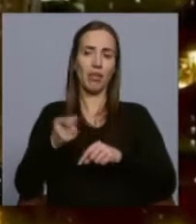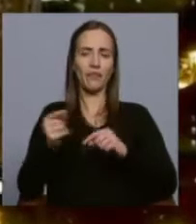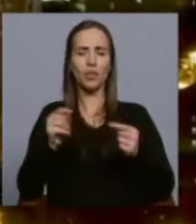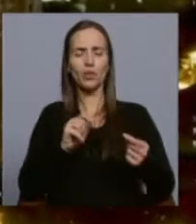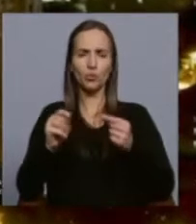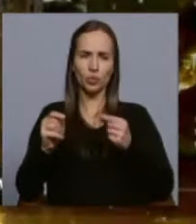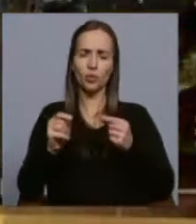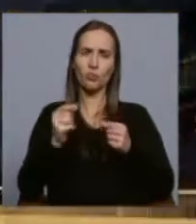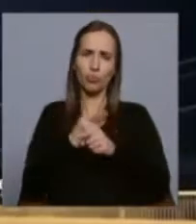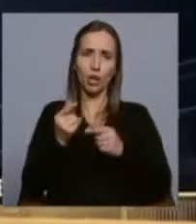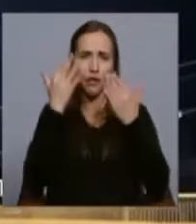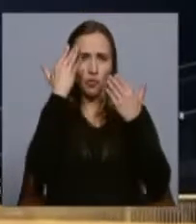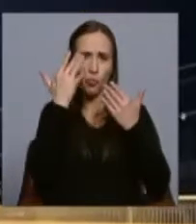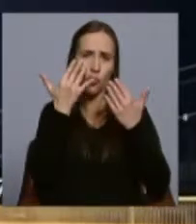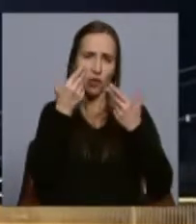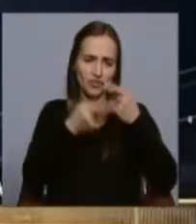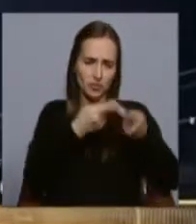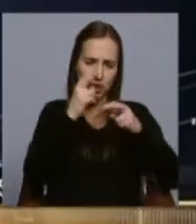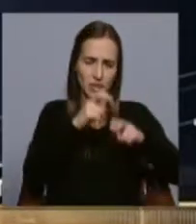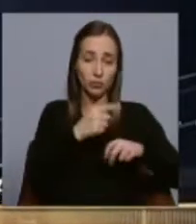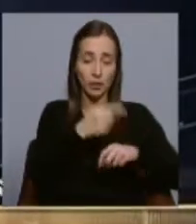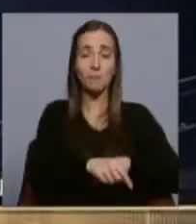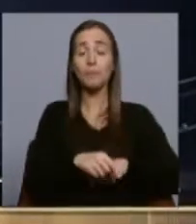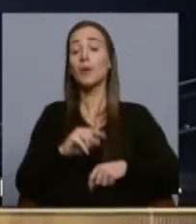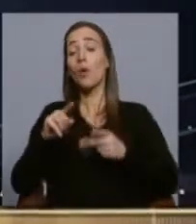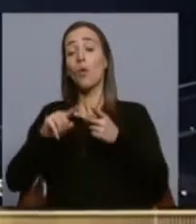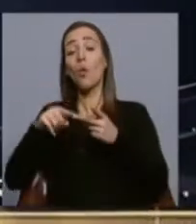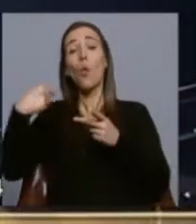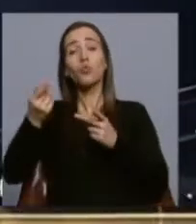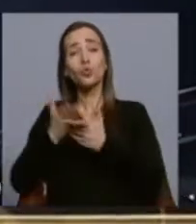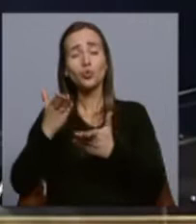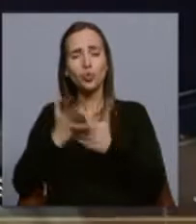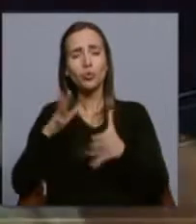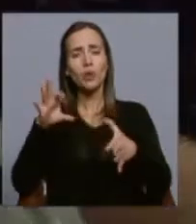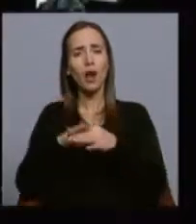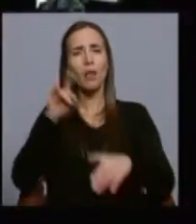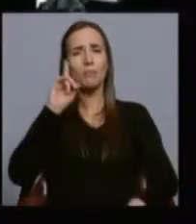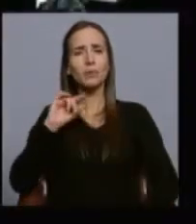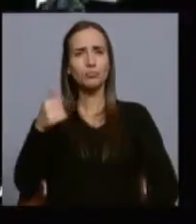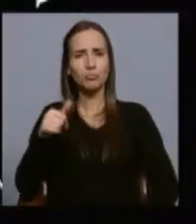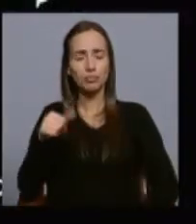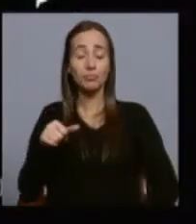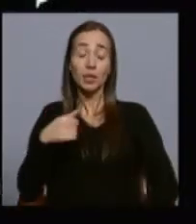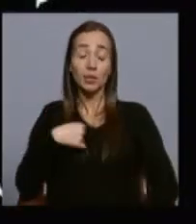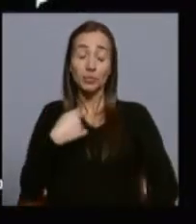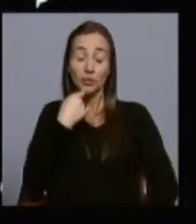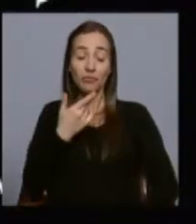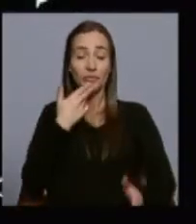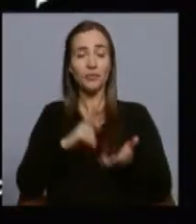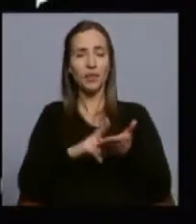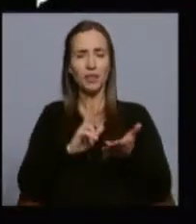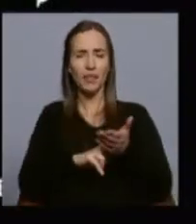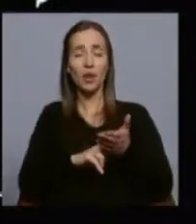dados. Claro. Mas depois há também um outro estudo que relaciona com o ciclo menstrual. E aqui confesso que a amostragem já não é